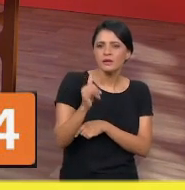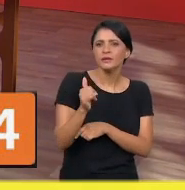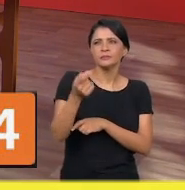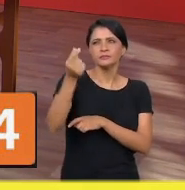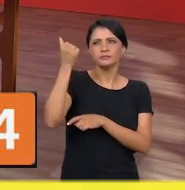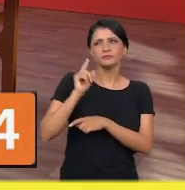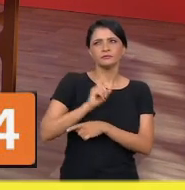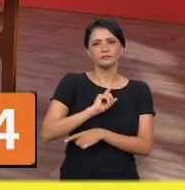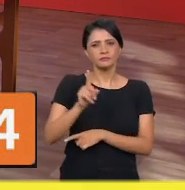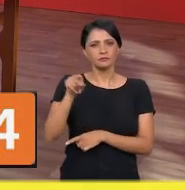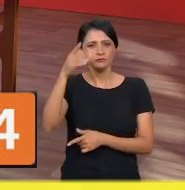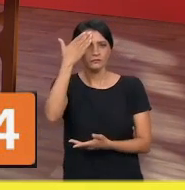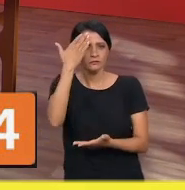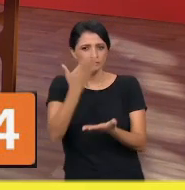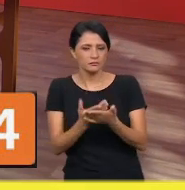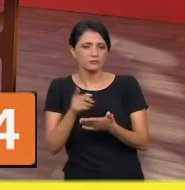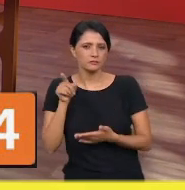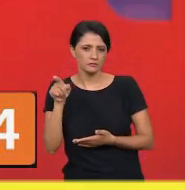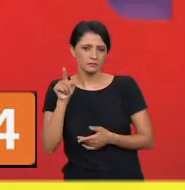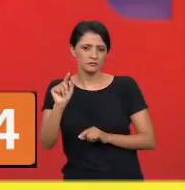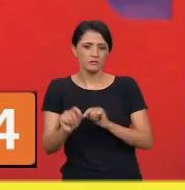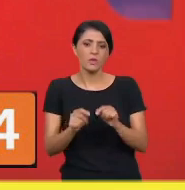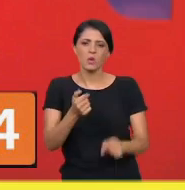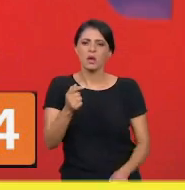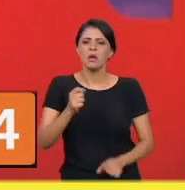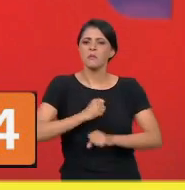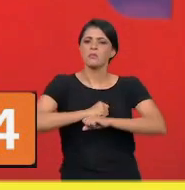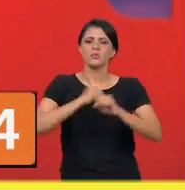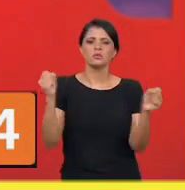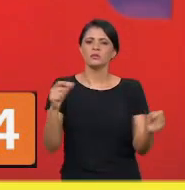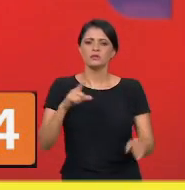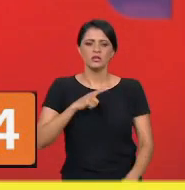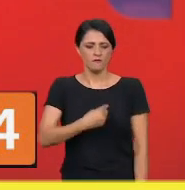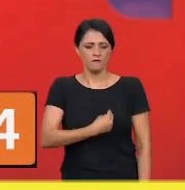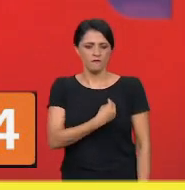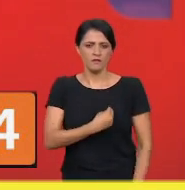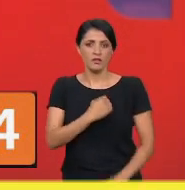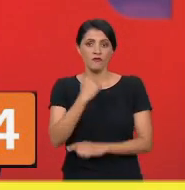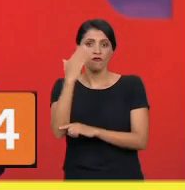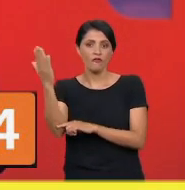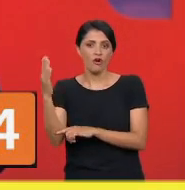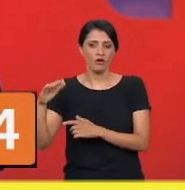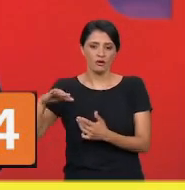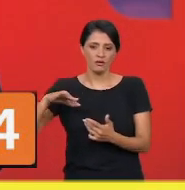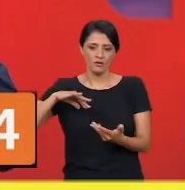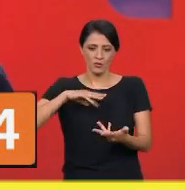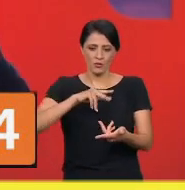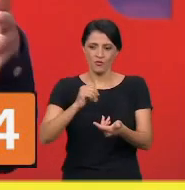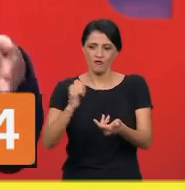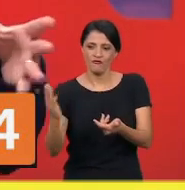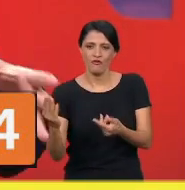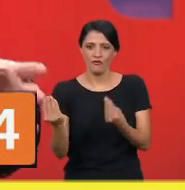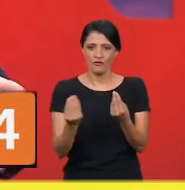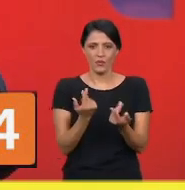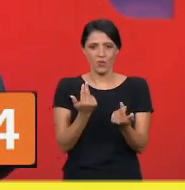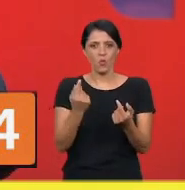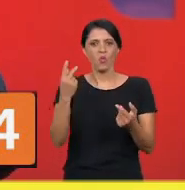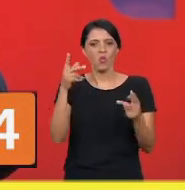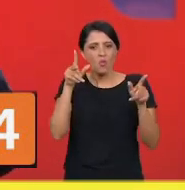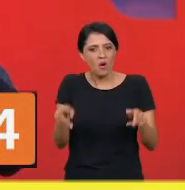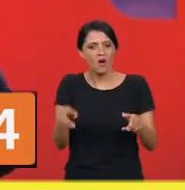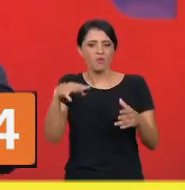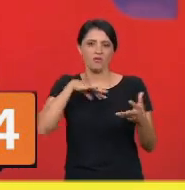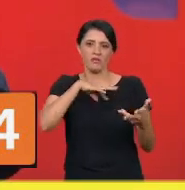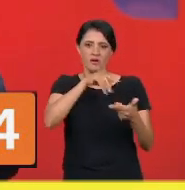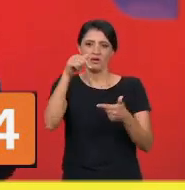antigas, mas ele acredita que é quase impossível existir vida fora da Terra do modo como a gente tem aqui na Terra, né?